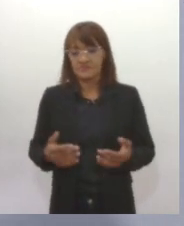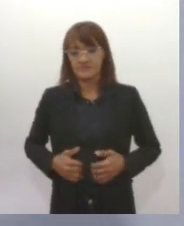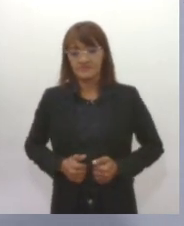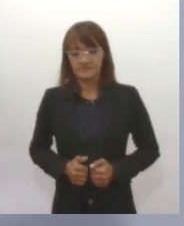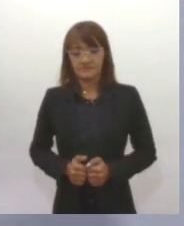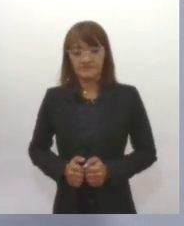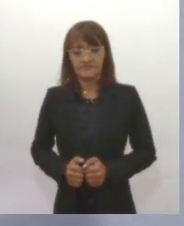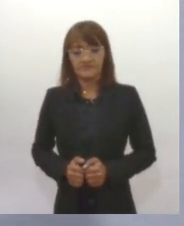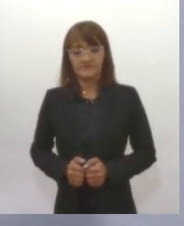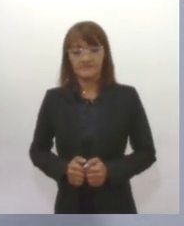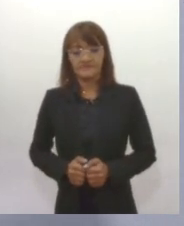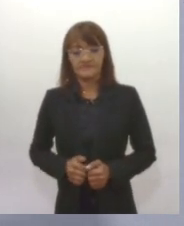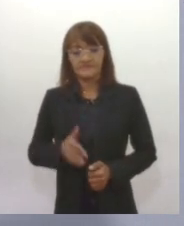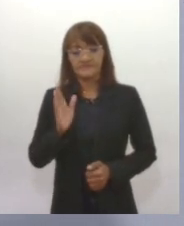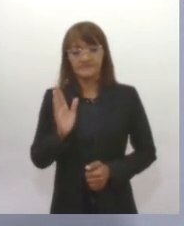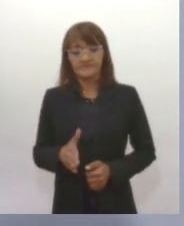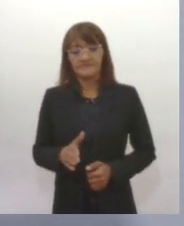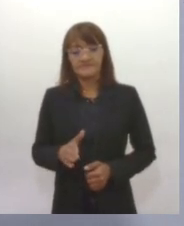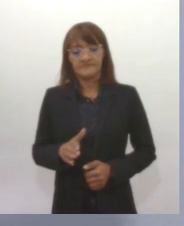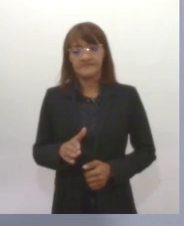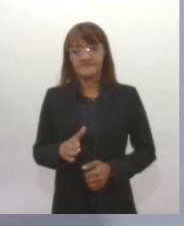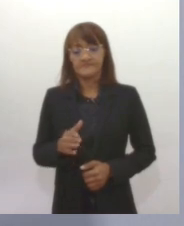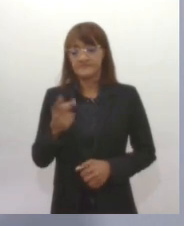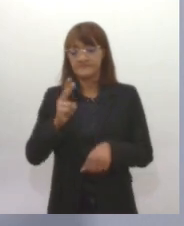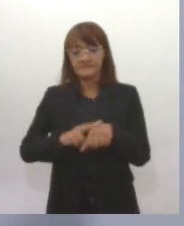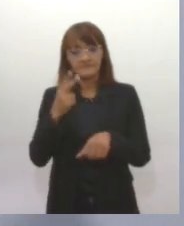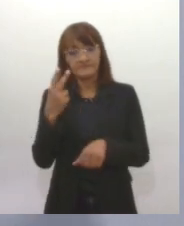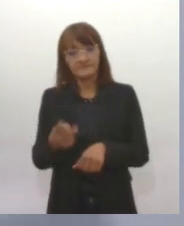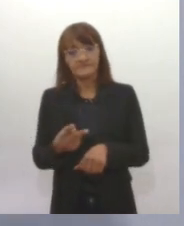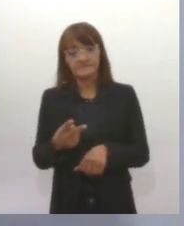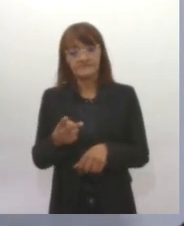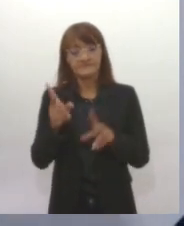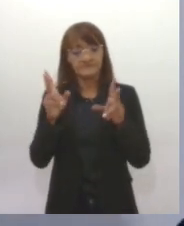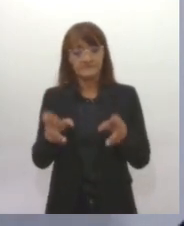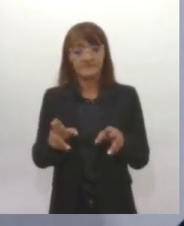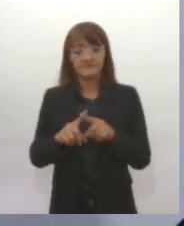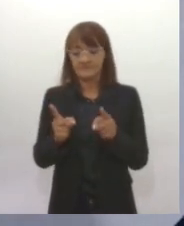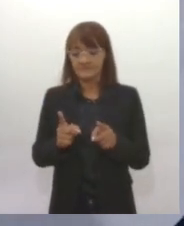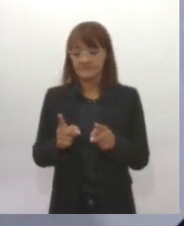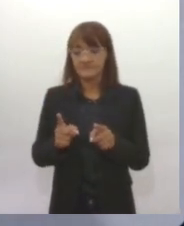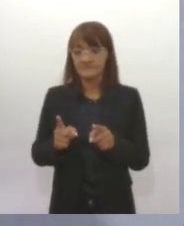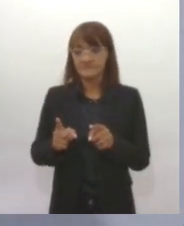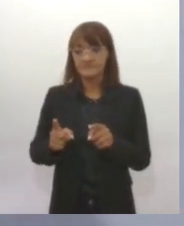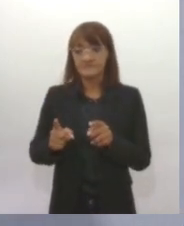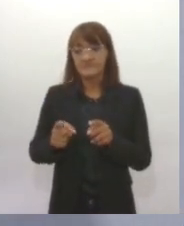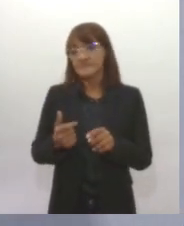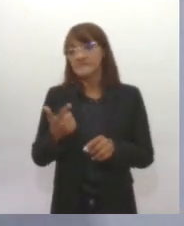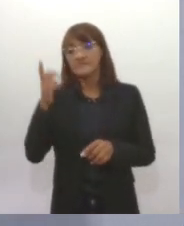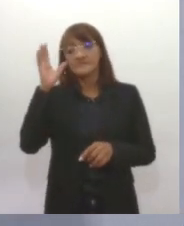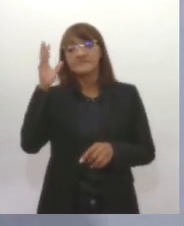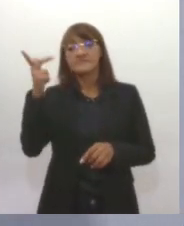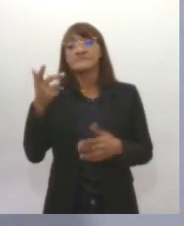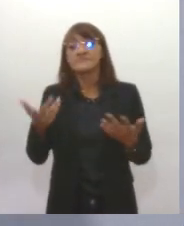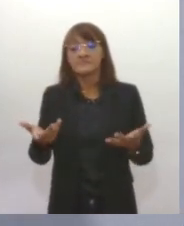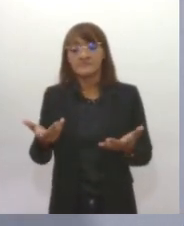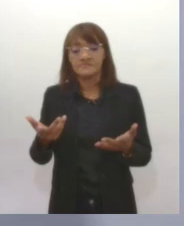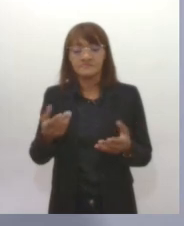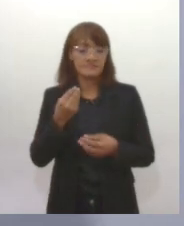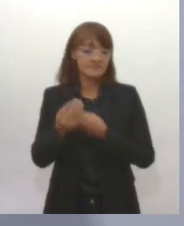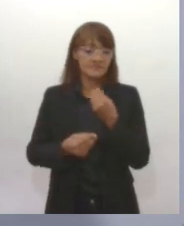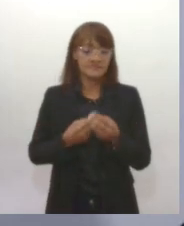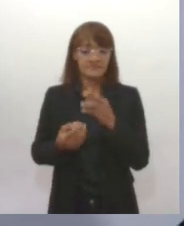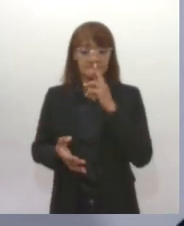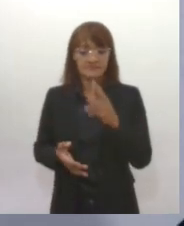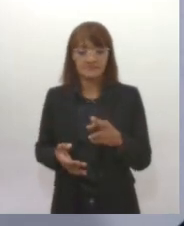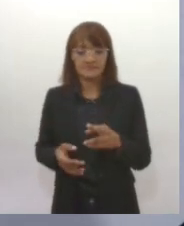duas situações iguais, mas outros tantos não. Então, a gente precisa dar uma resposta para que a gente não fique aqui só fazendo semana de